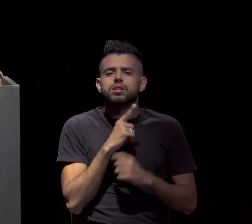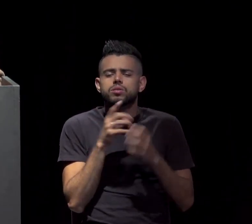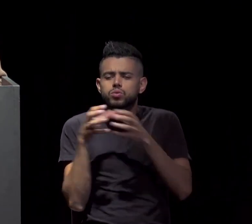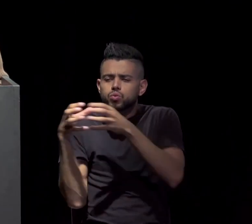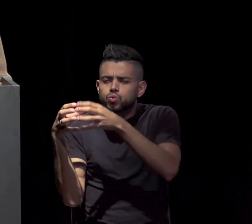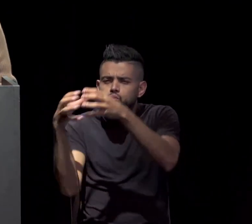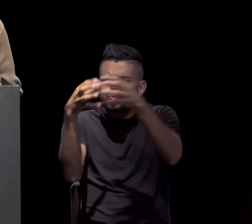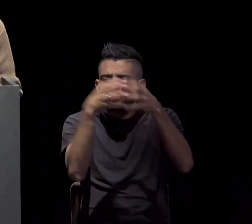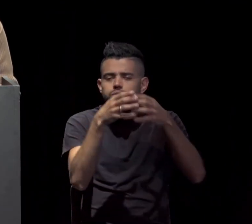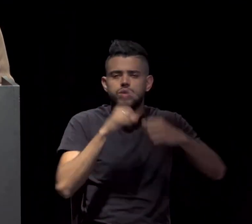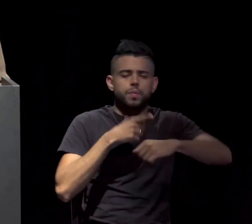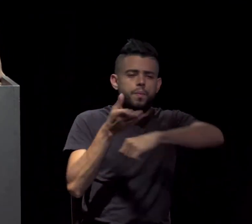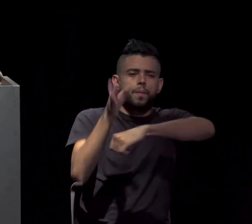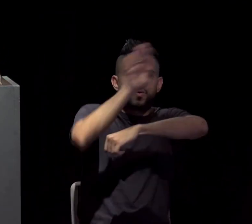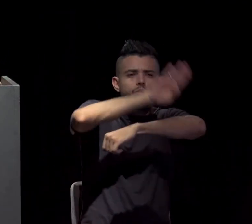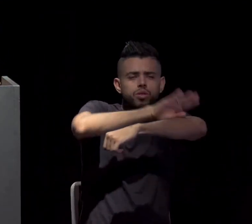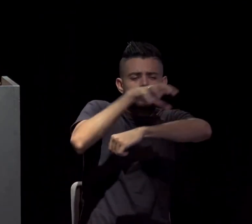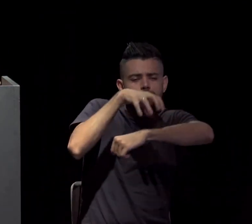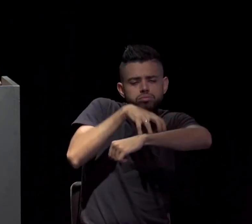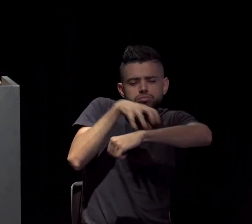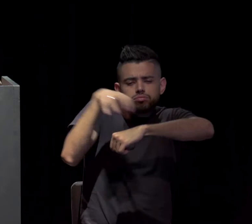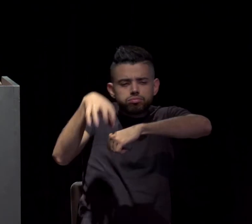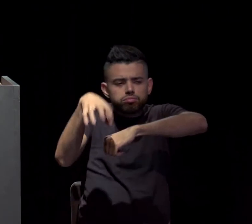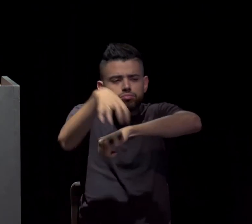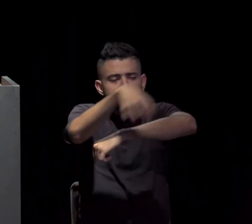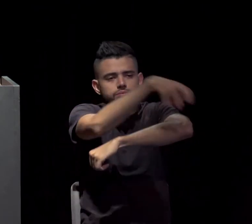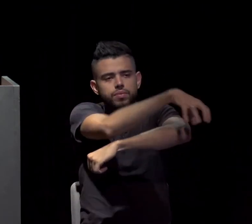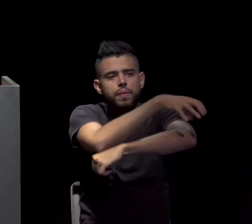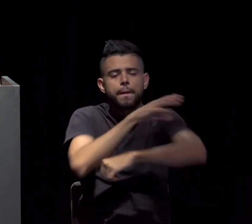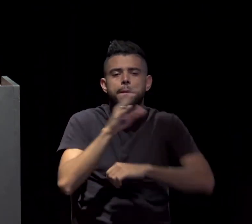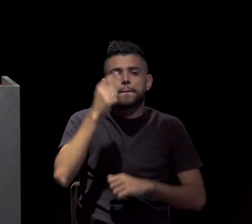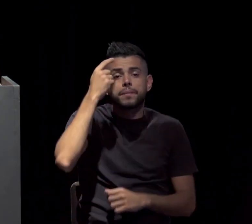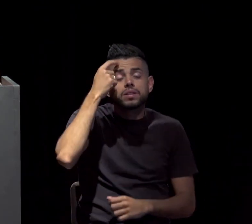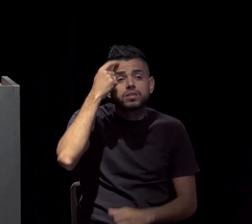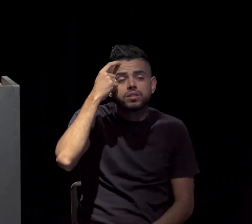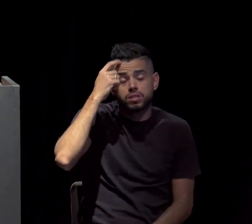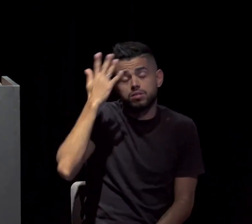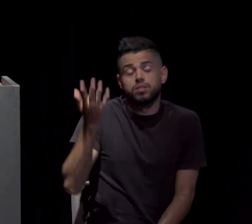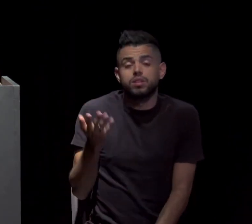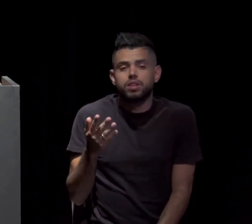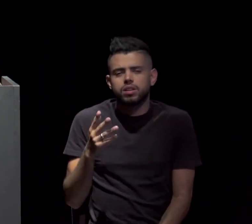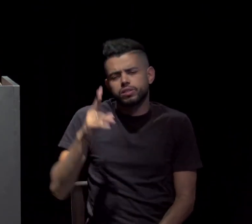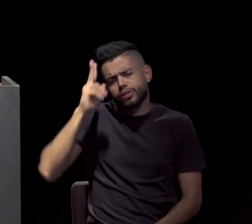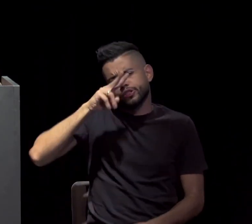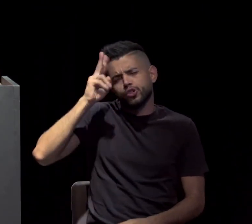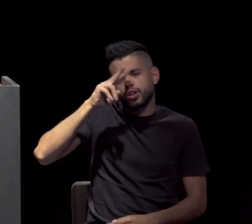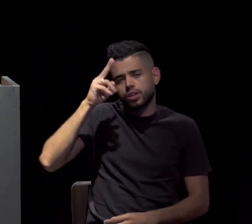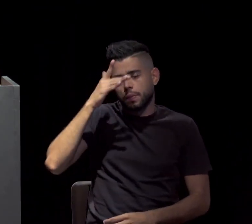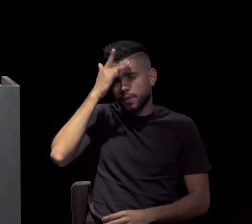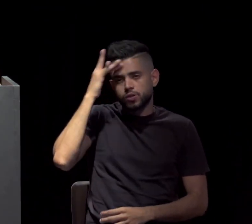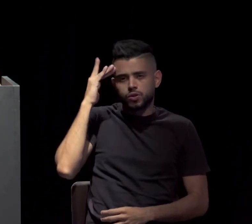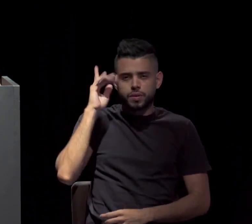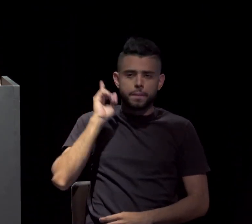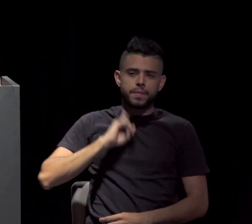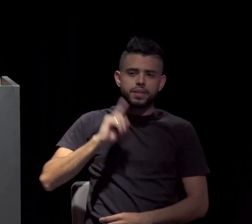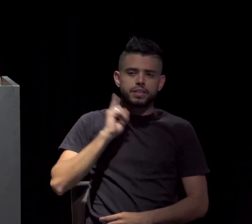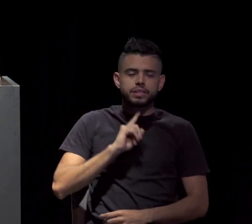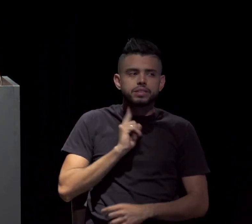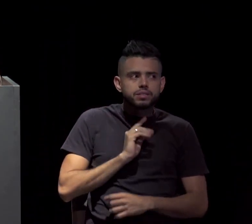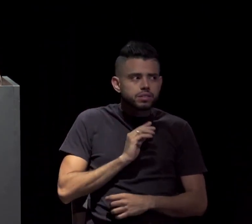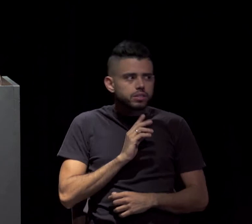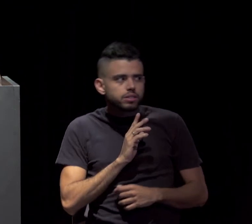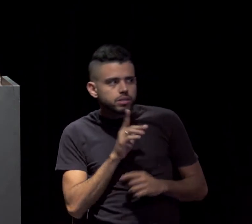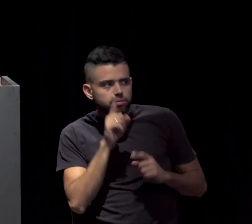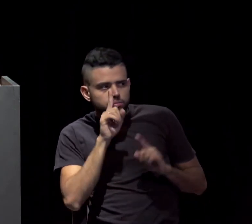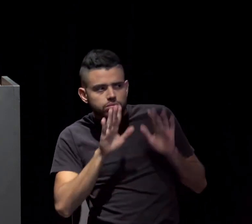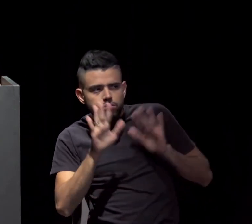tópico jocoso de que o mineiro é reservado por quê? Ele não sabe o que tem atrás da montanha. Mas, como ele é desconfiado, ele levanta a cabeça por